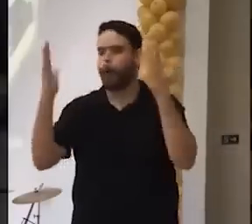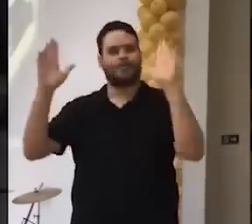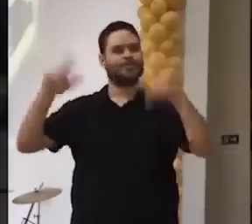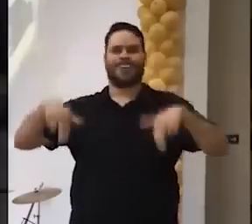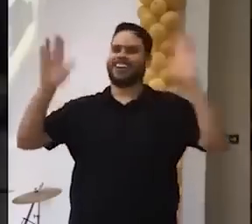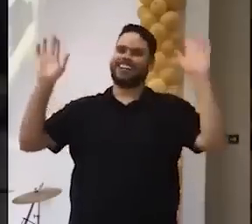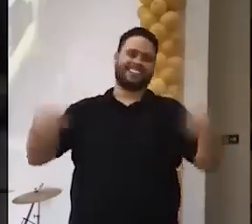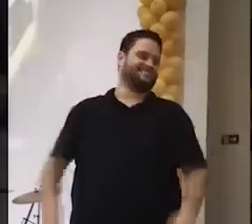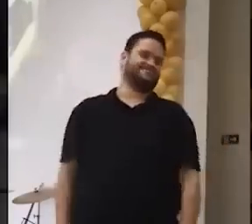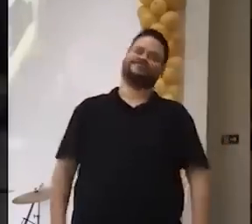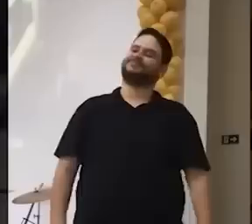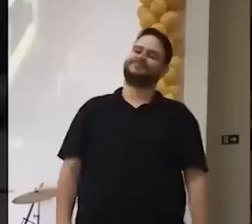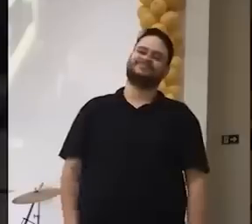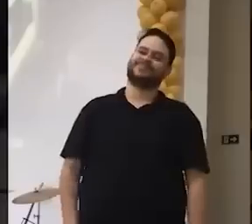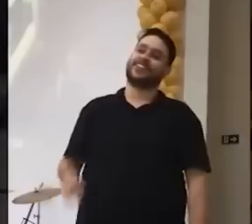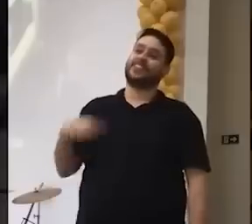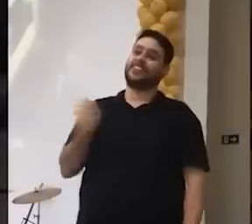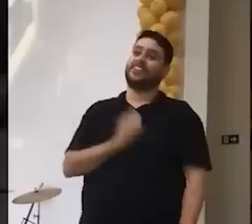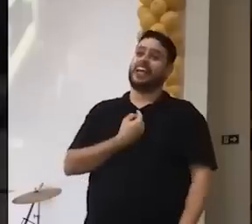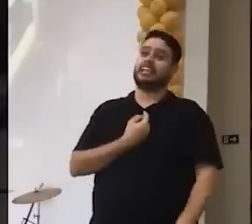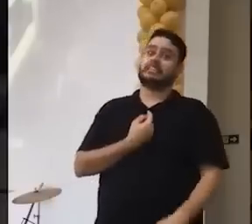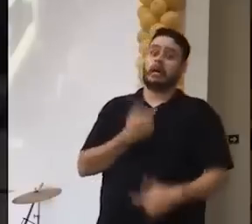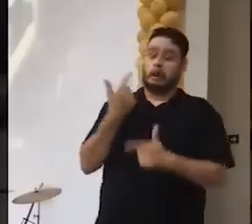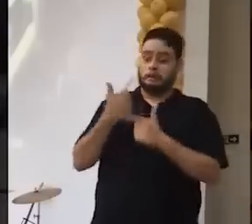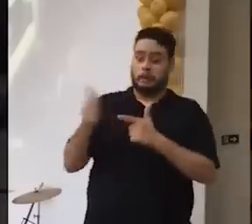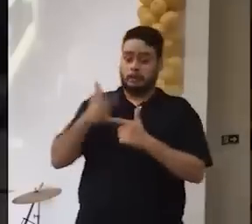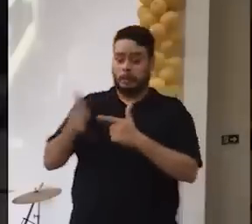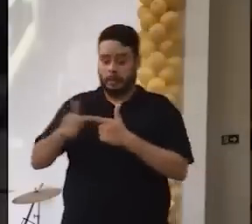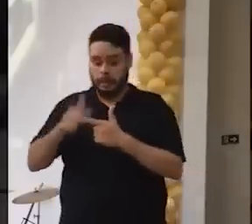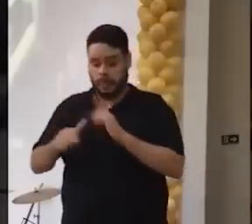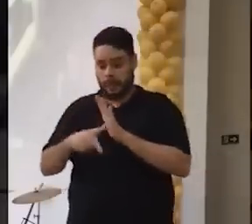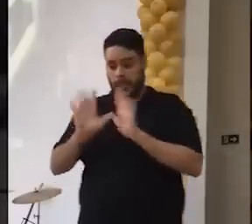desnecessariamente, antecipa o problema e sofre como